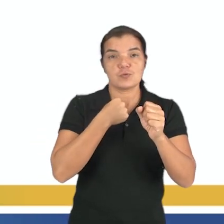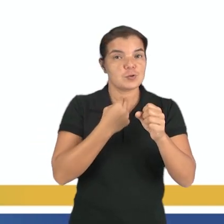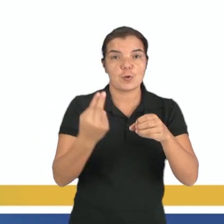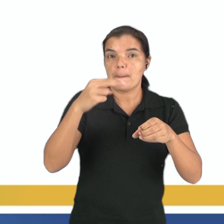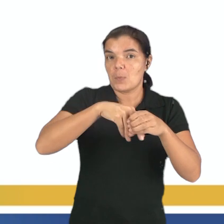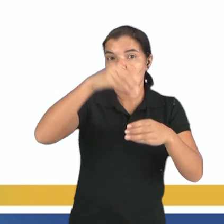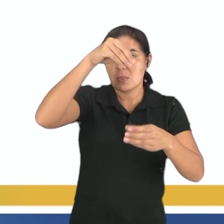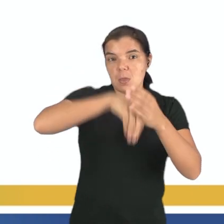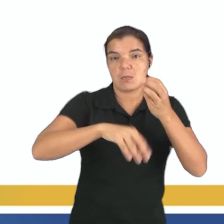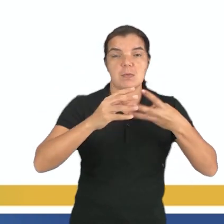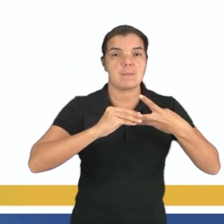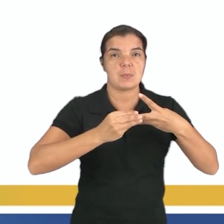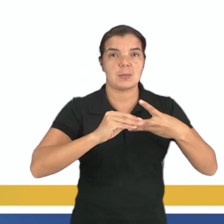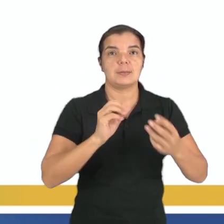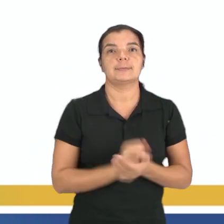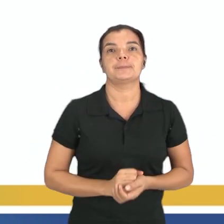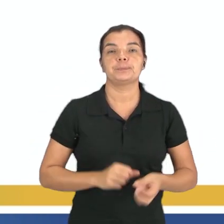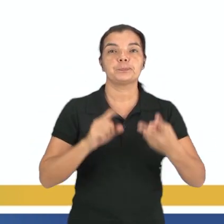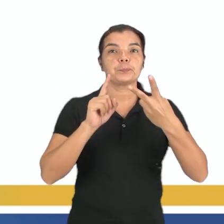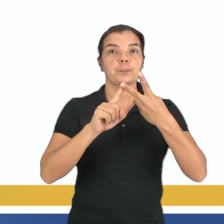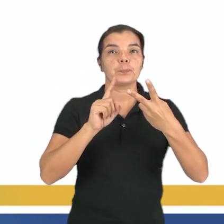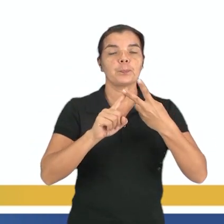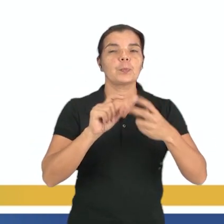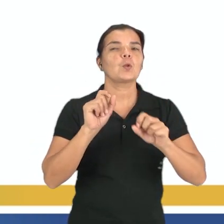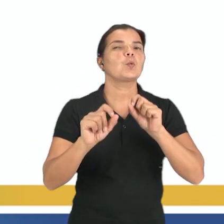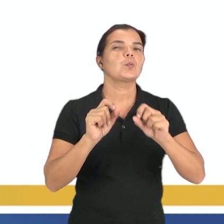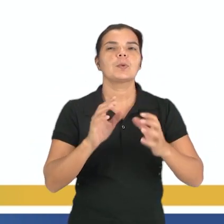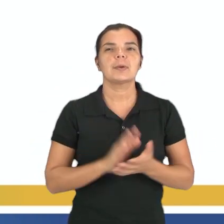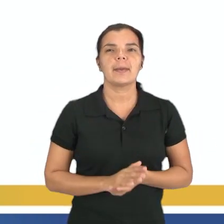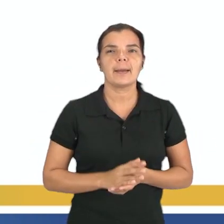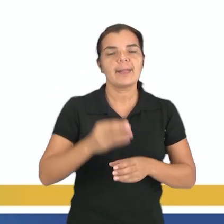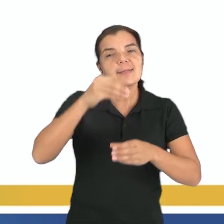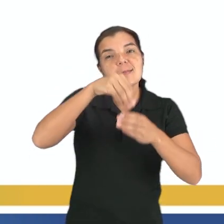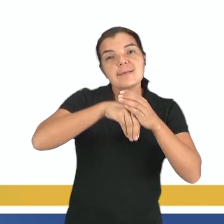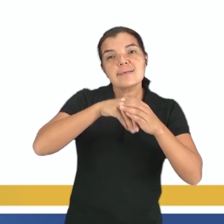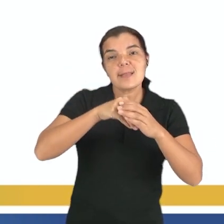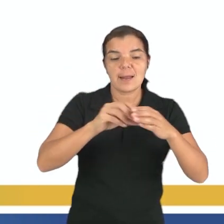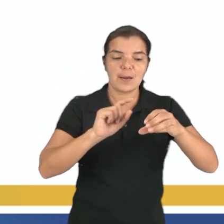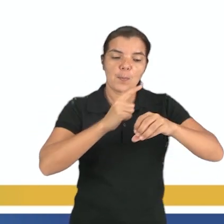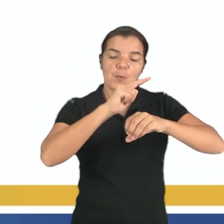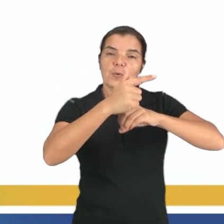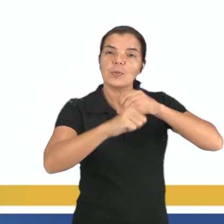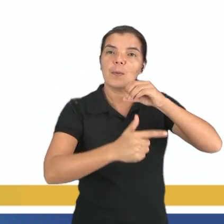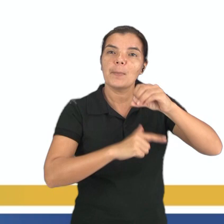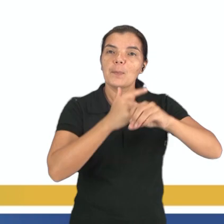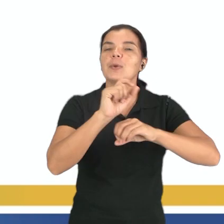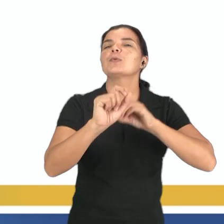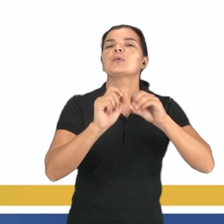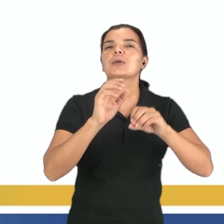dentro da minha célula. Já o número 2, o que fica mais internamente, depois da membrana?